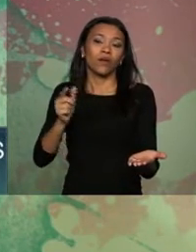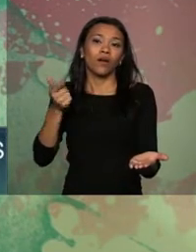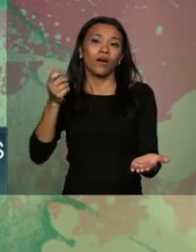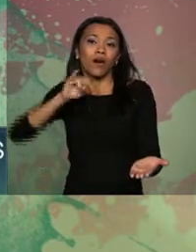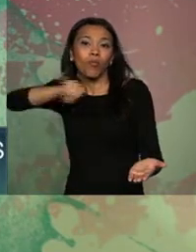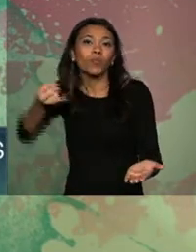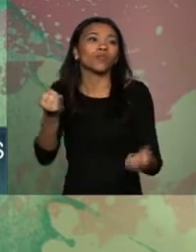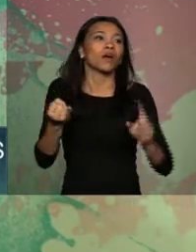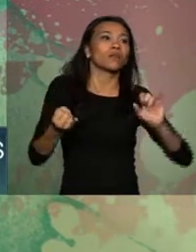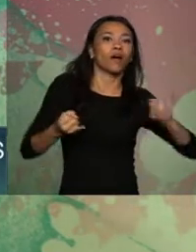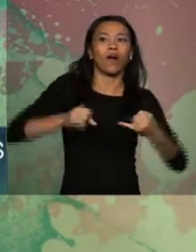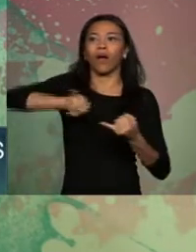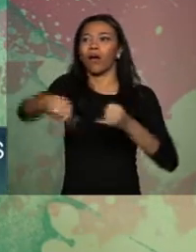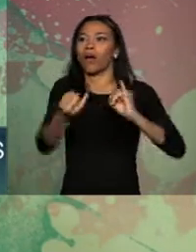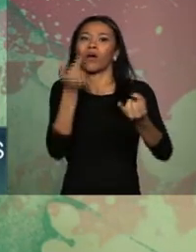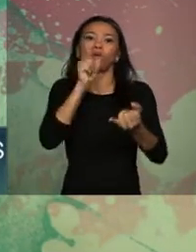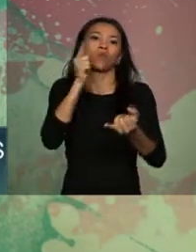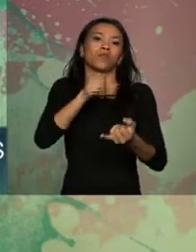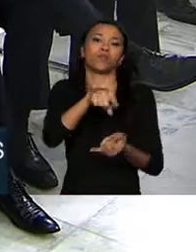oportunidades.